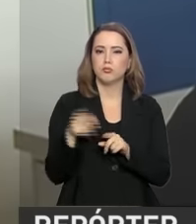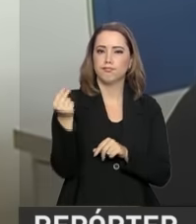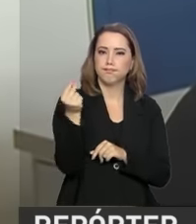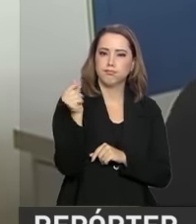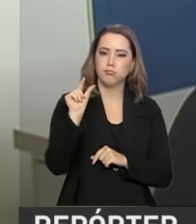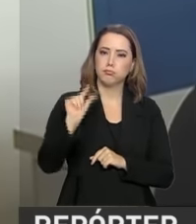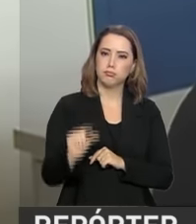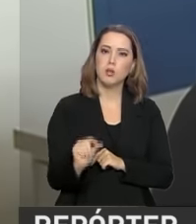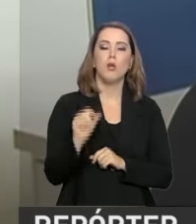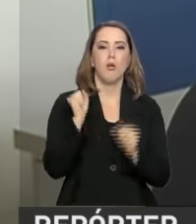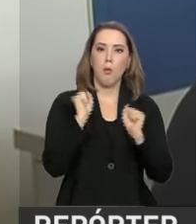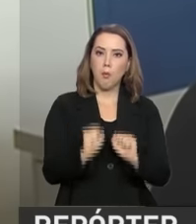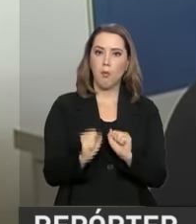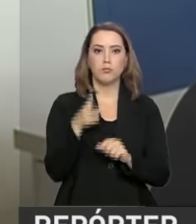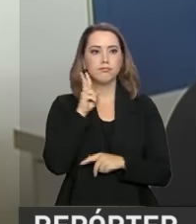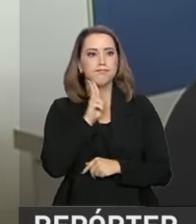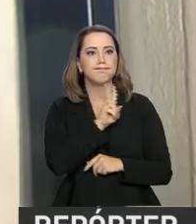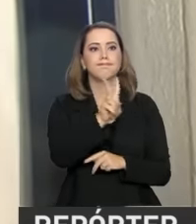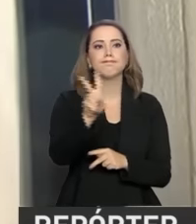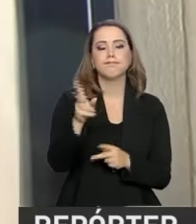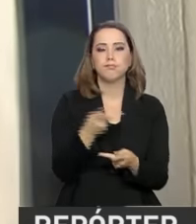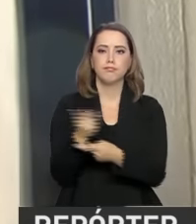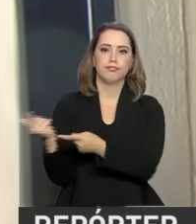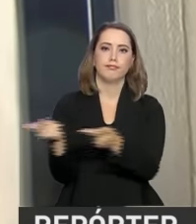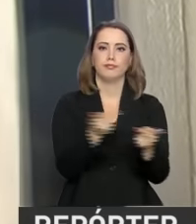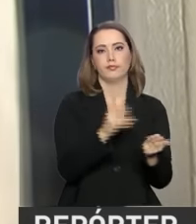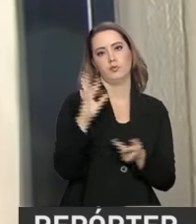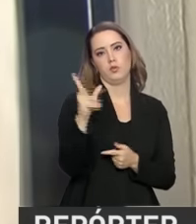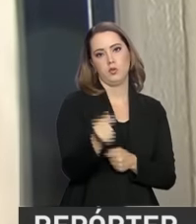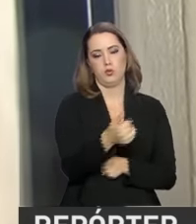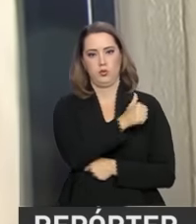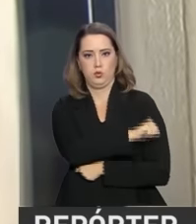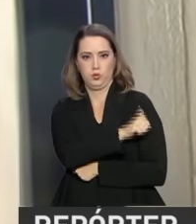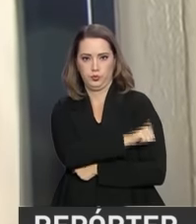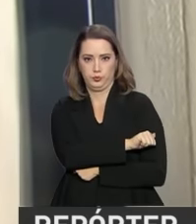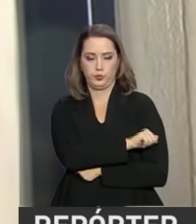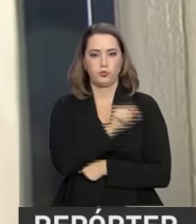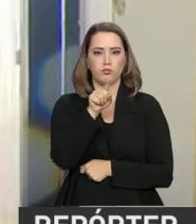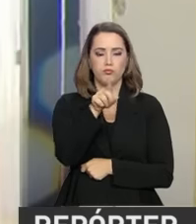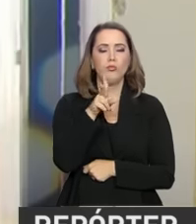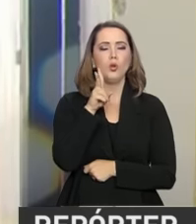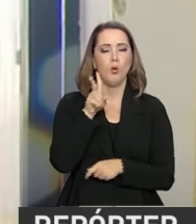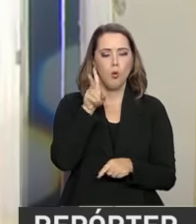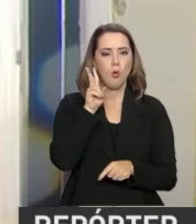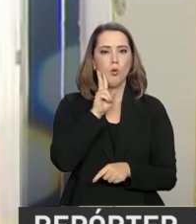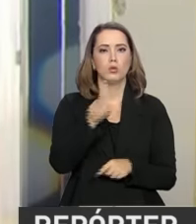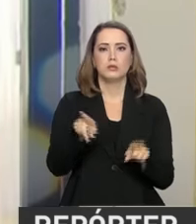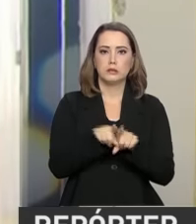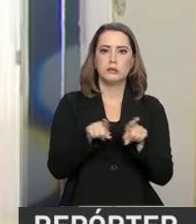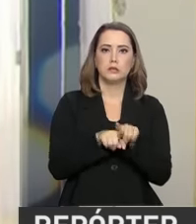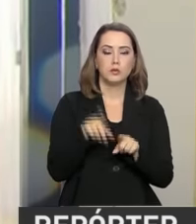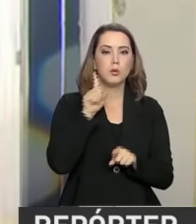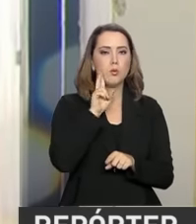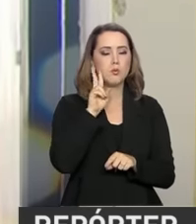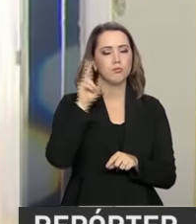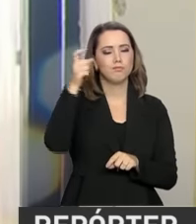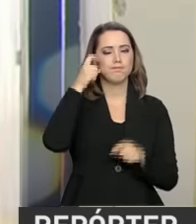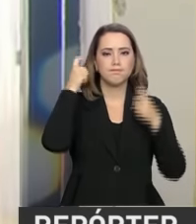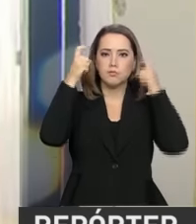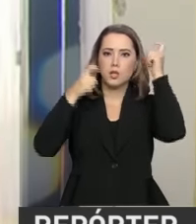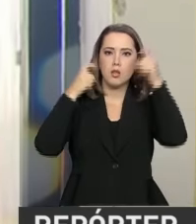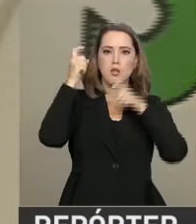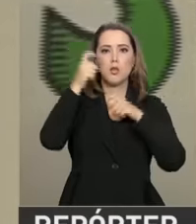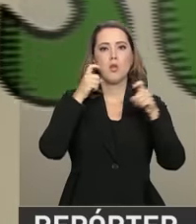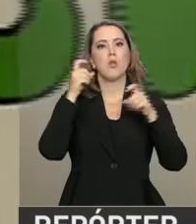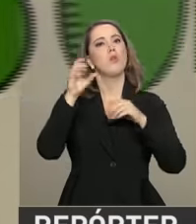consegue curtir tudo que o Rio de Janeiro tem para oferecer o que também tem chamado a atenção dos turistas é a preocupação com o meio ambiente tudo no